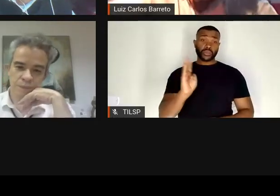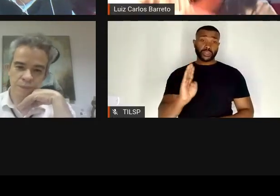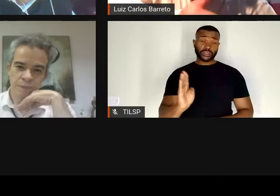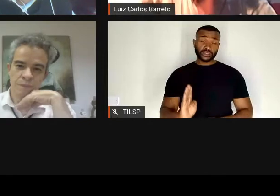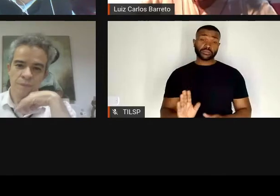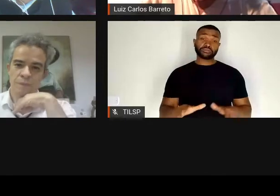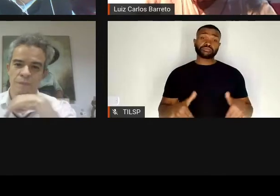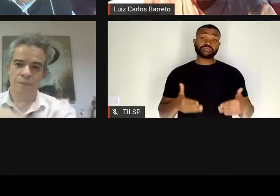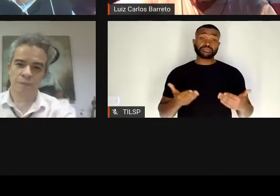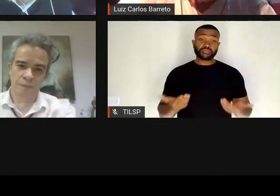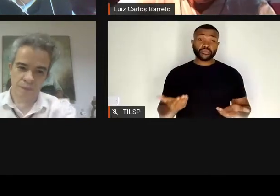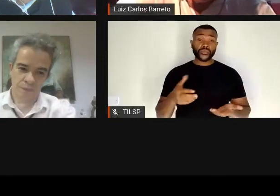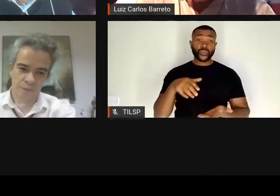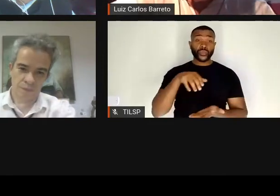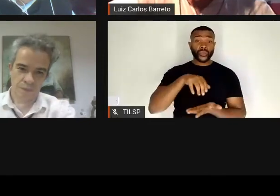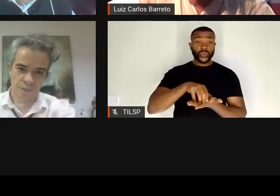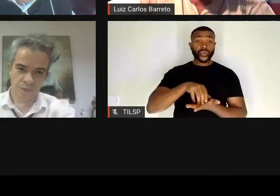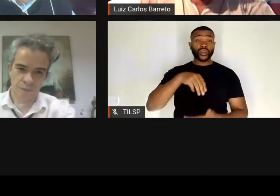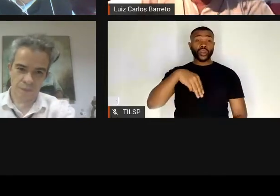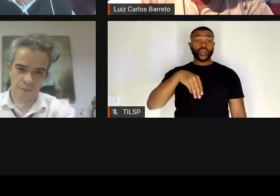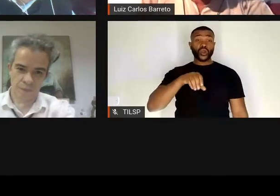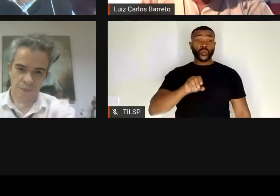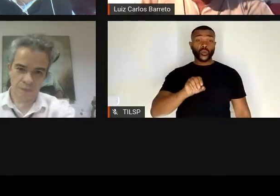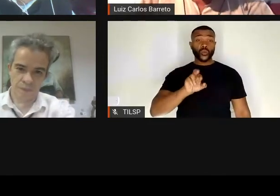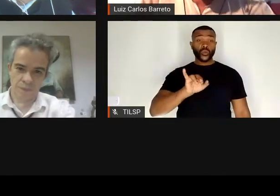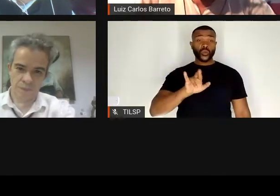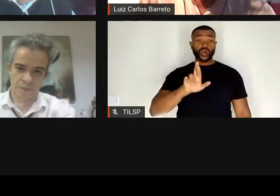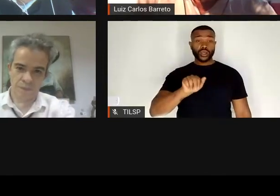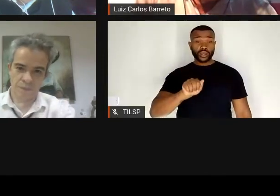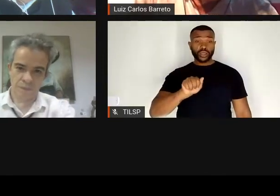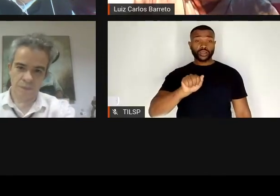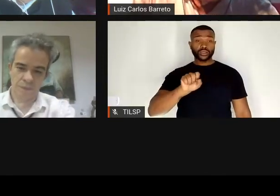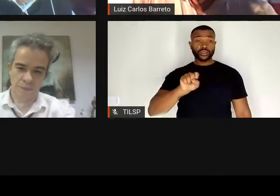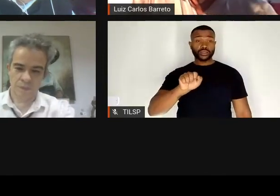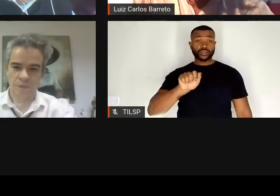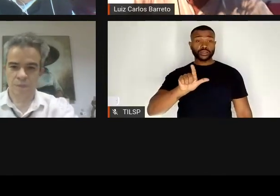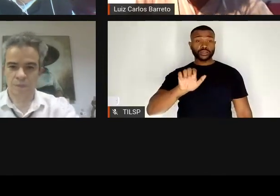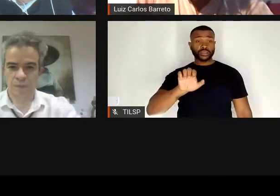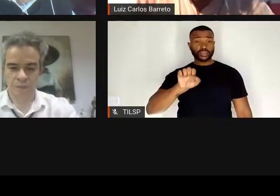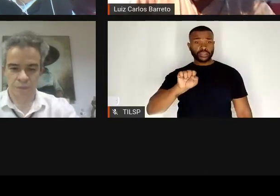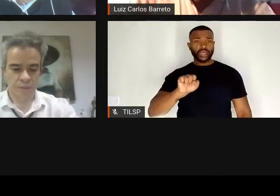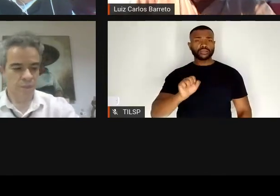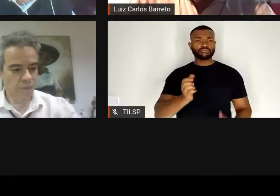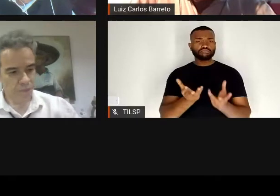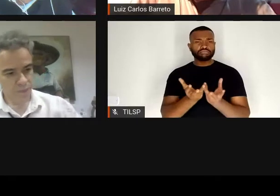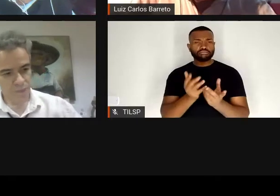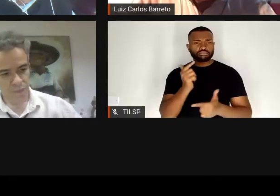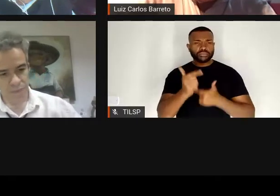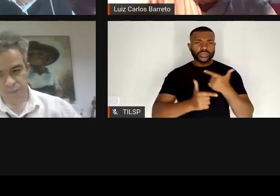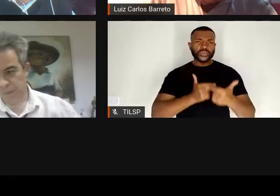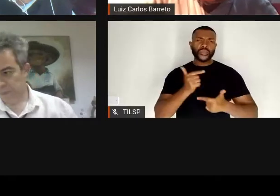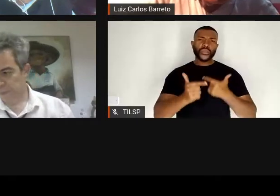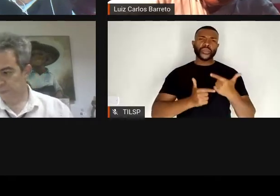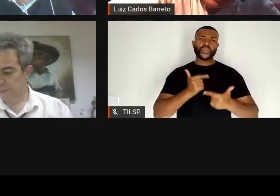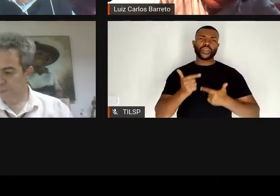o Instituto Moreira Salles realizou um trabalho de